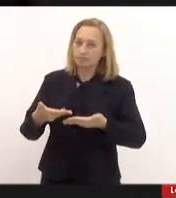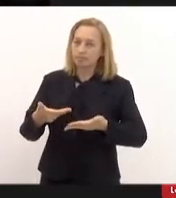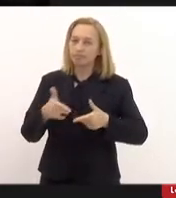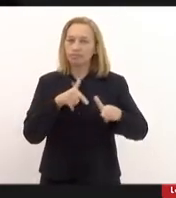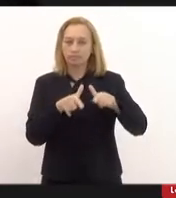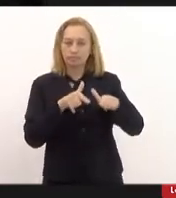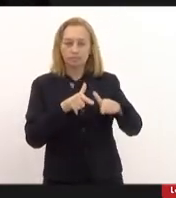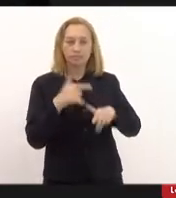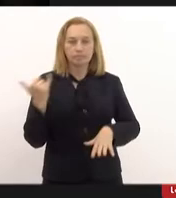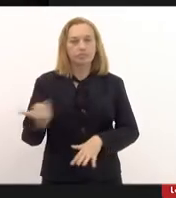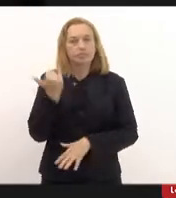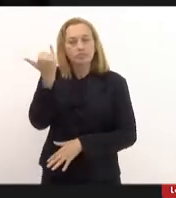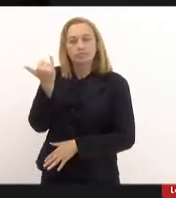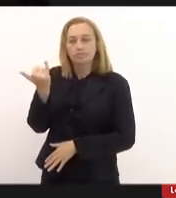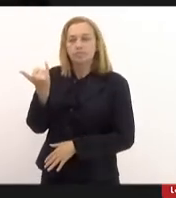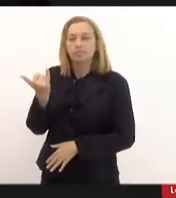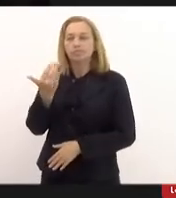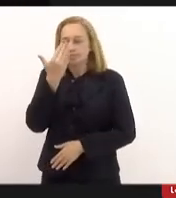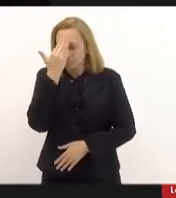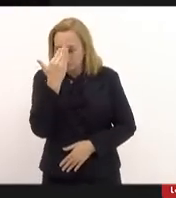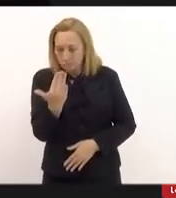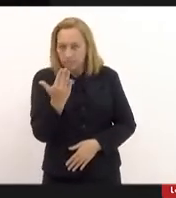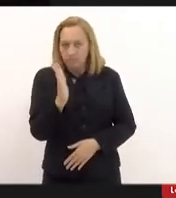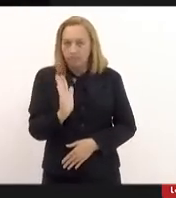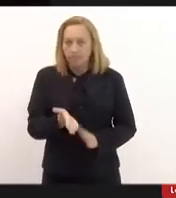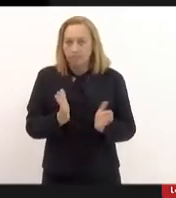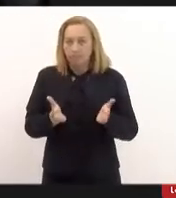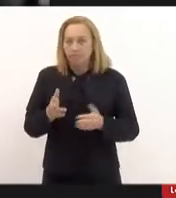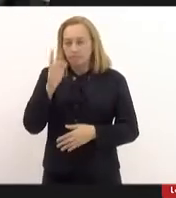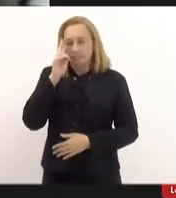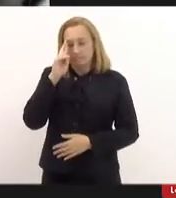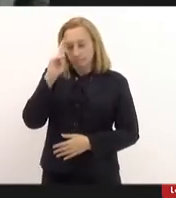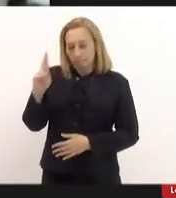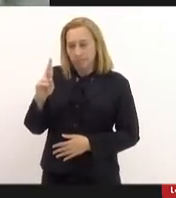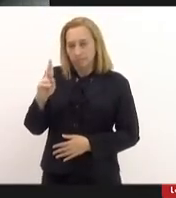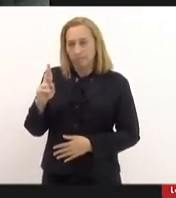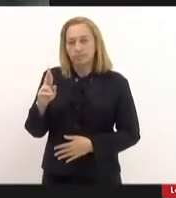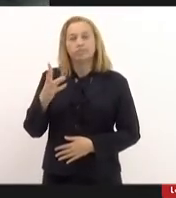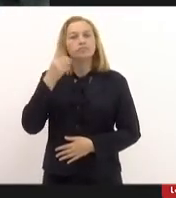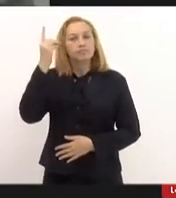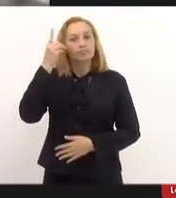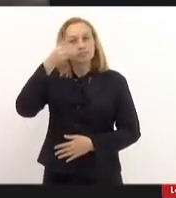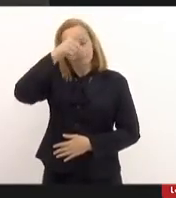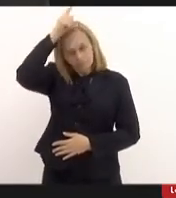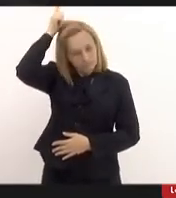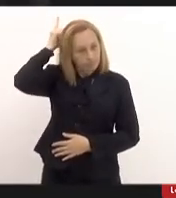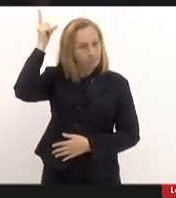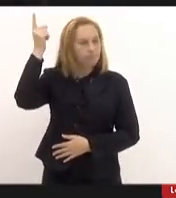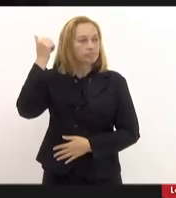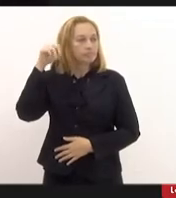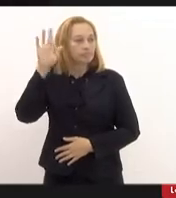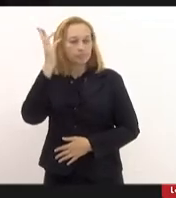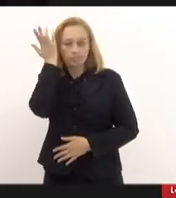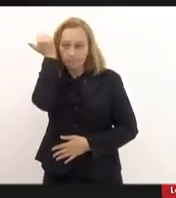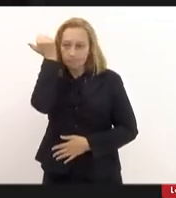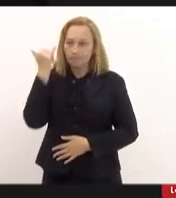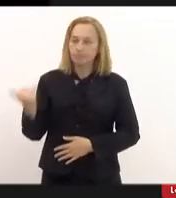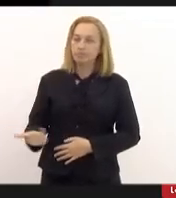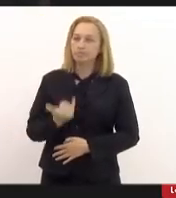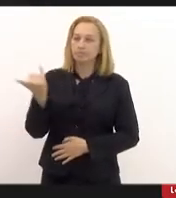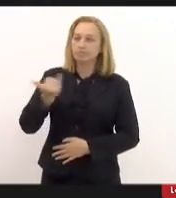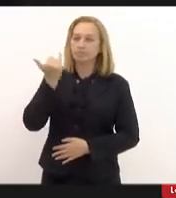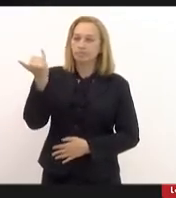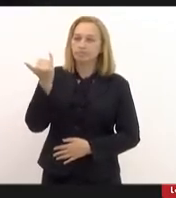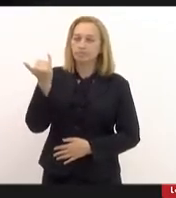é muito importante, eu quero de antemão agradecer ao senhor, agradecer ao doutor Luiz Paulo, ao Leomar, da importância que